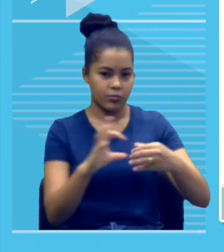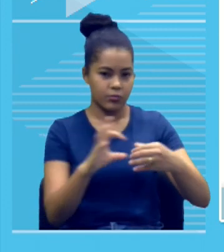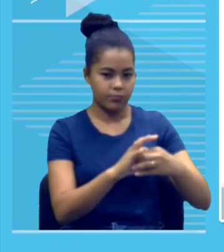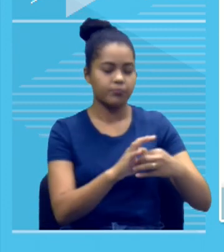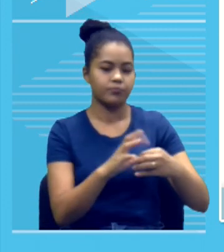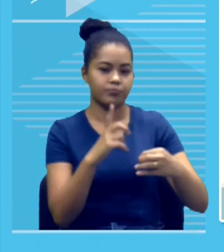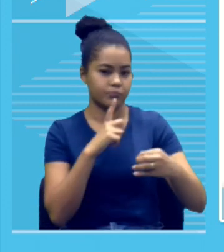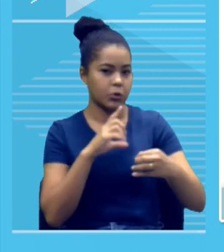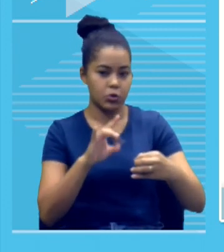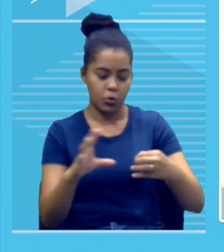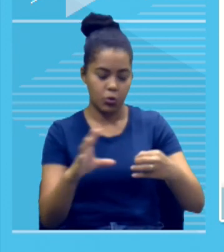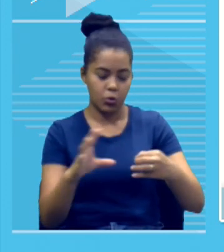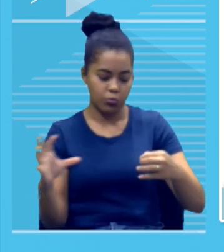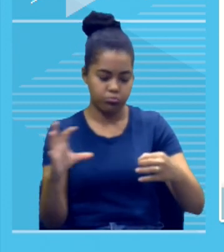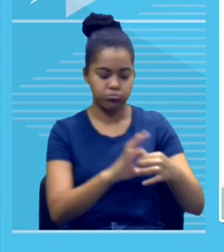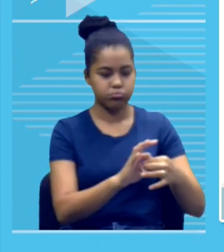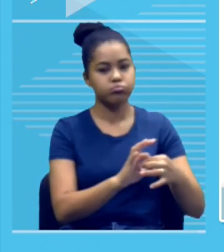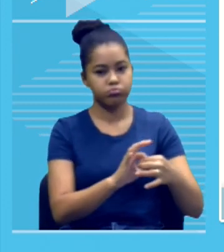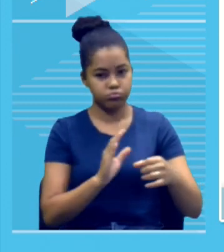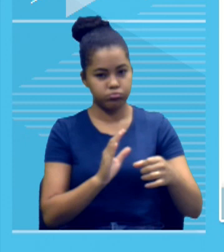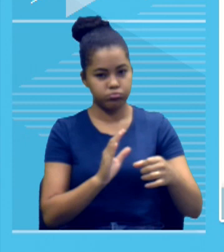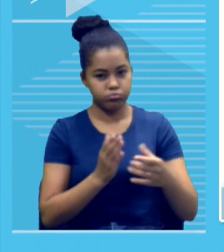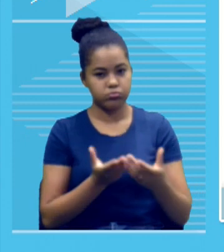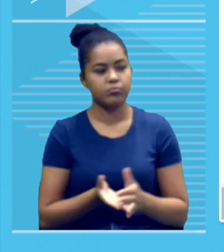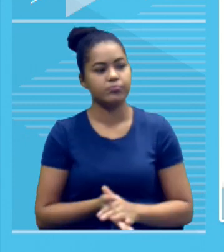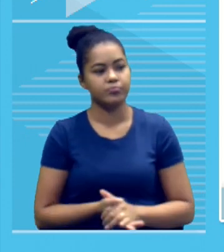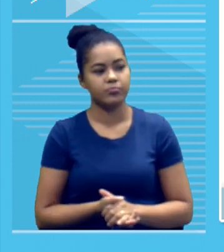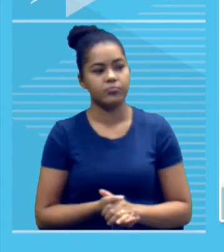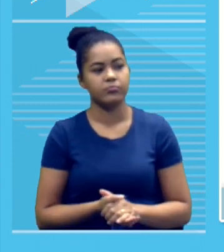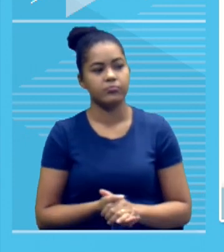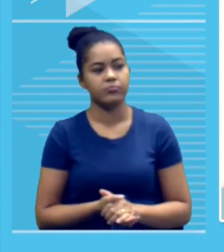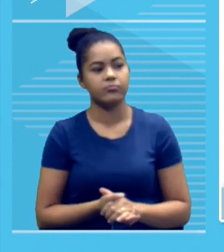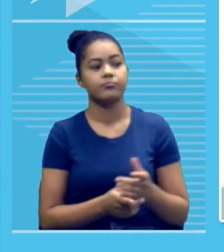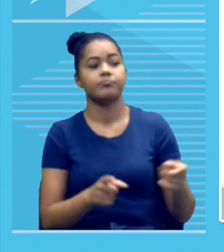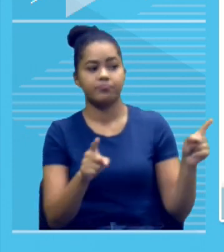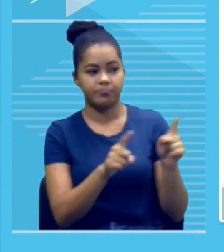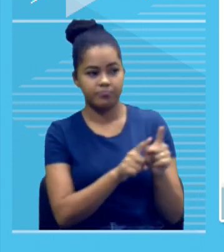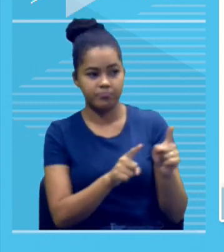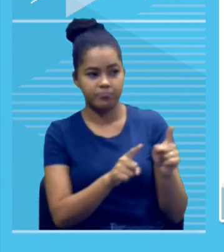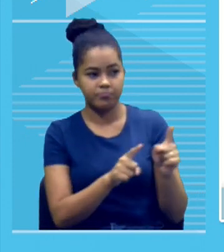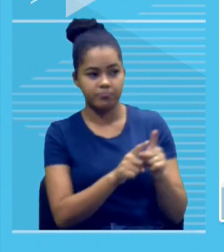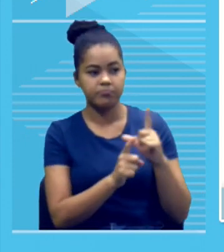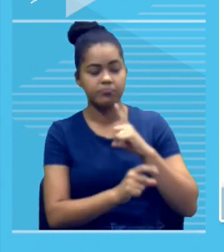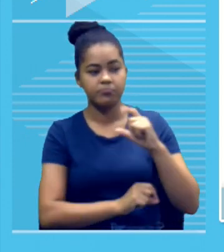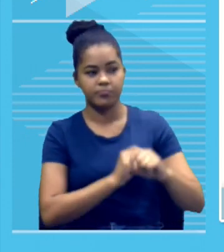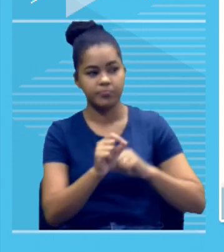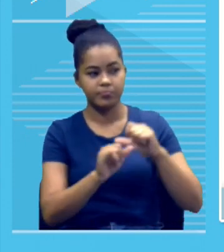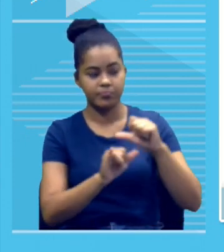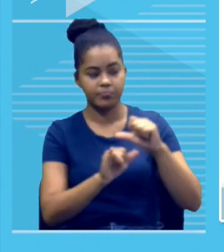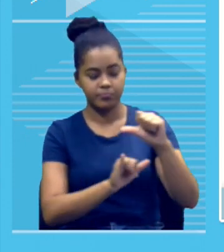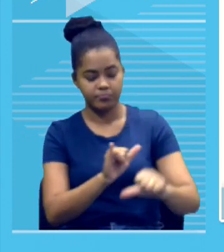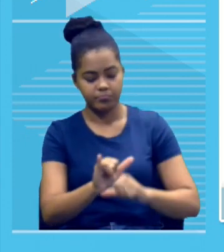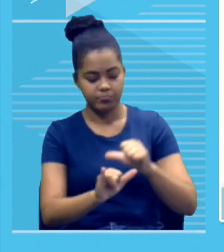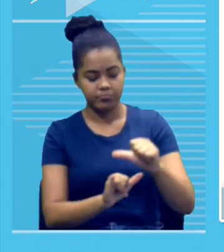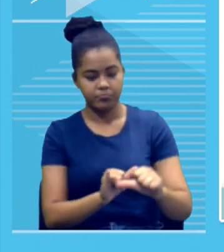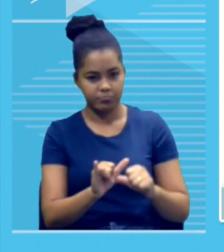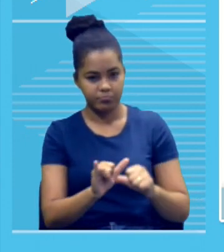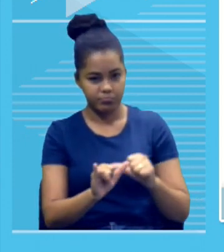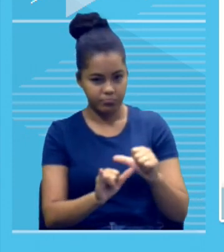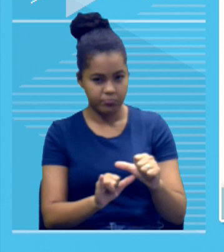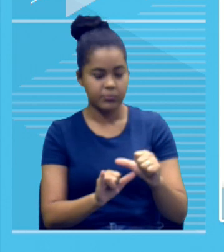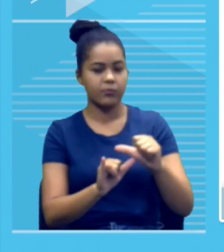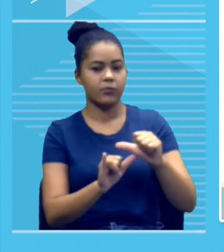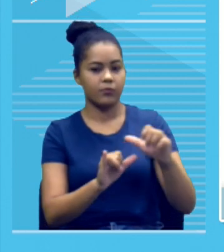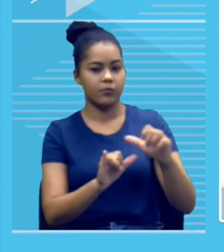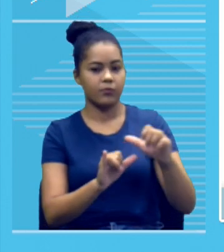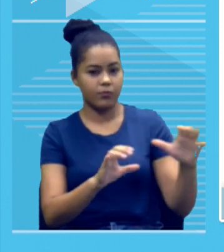ligantes, tudo bem? Agora, nós temos também uma reação, tá, de adição chamada síntese